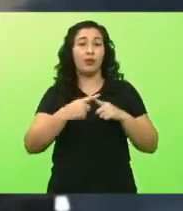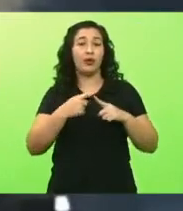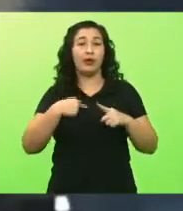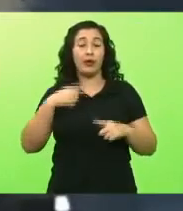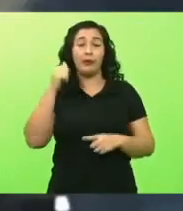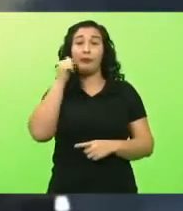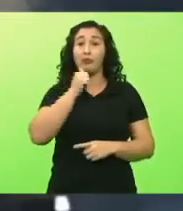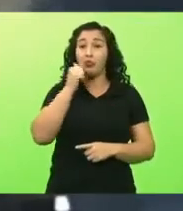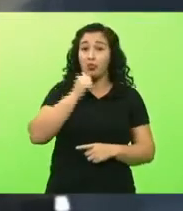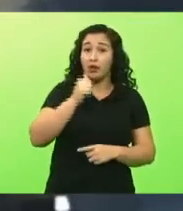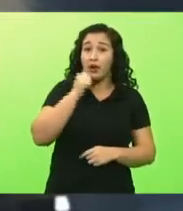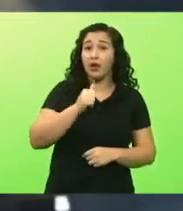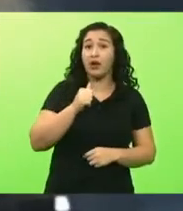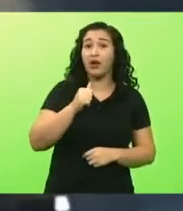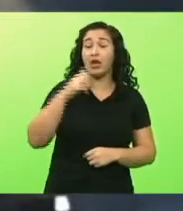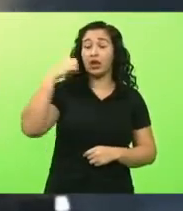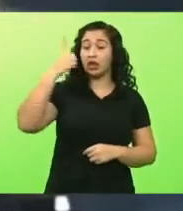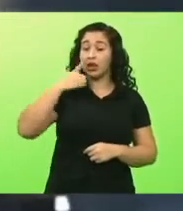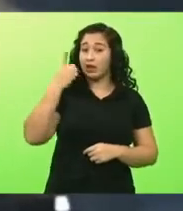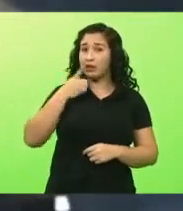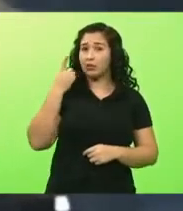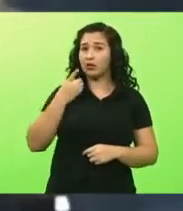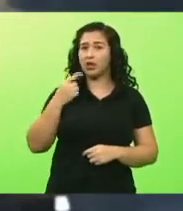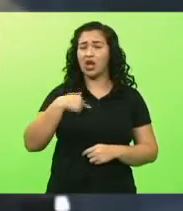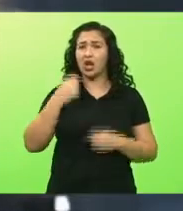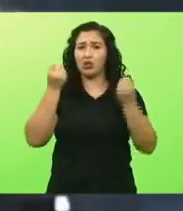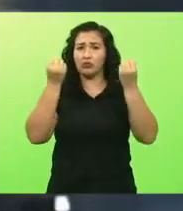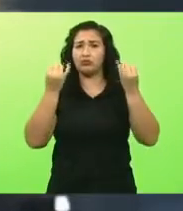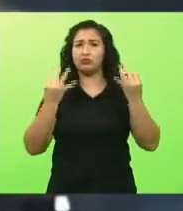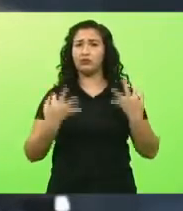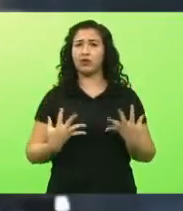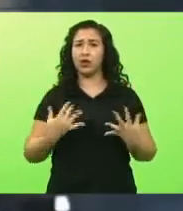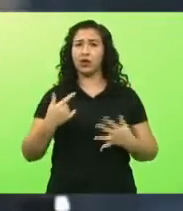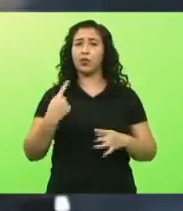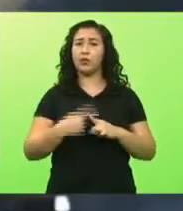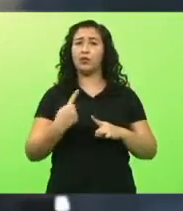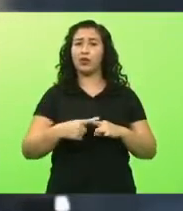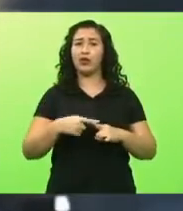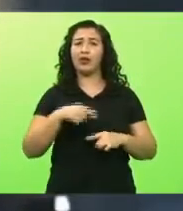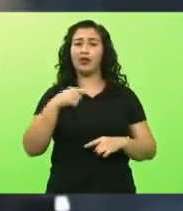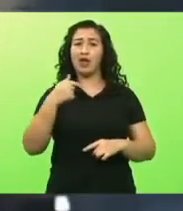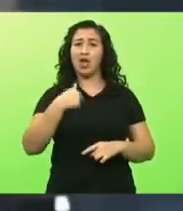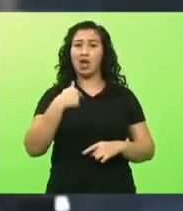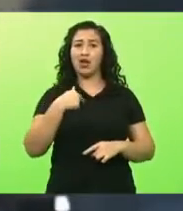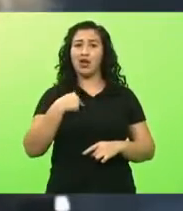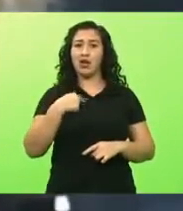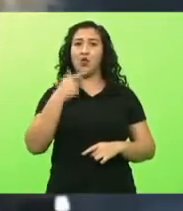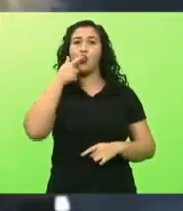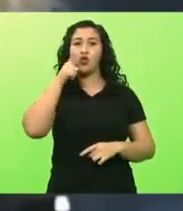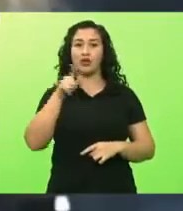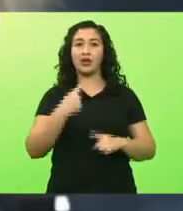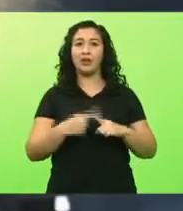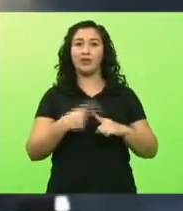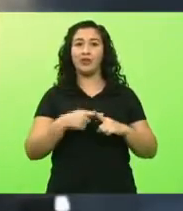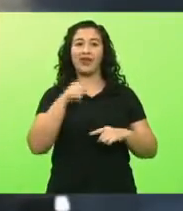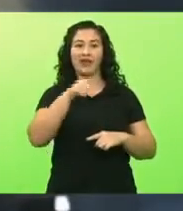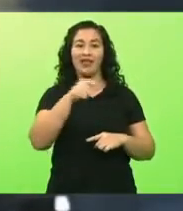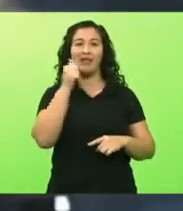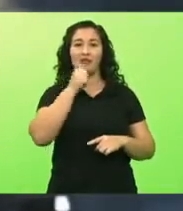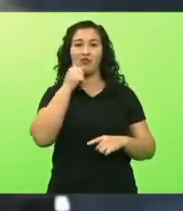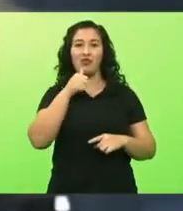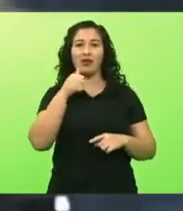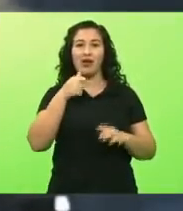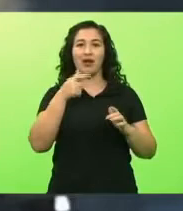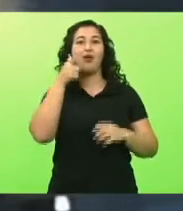deputada, não é demais dizer que eu sou porque ela foi, antes de mim. Por isso,